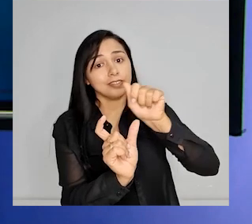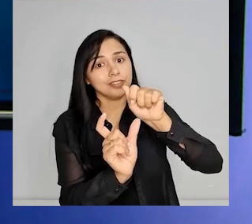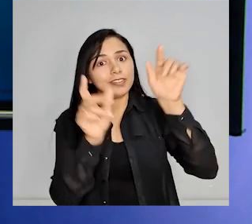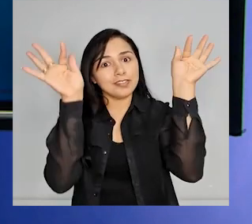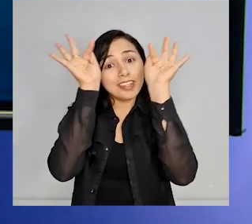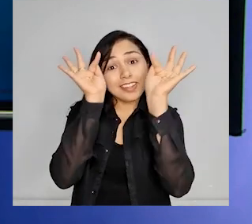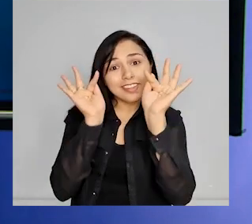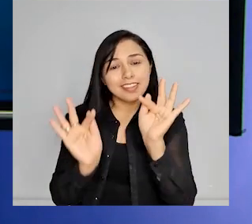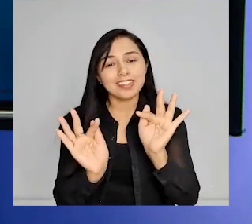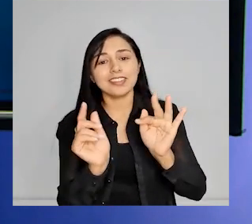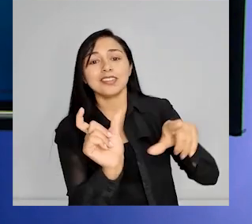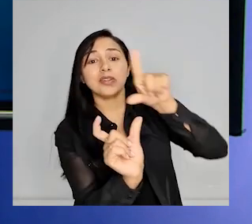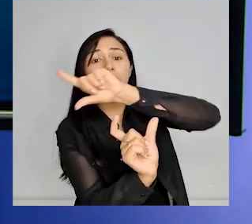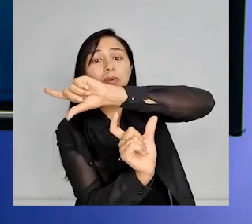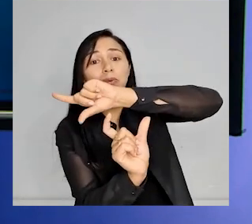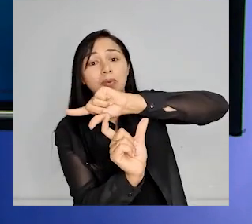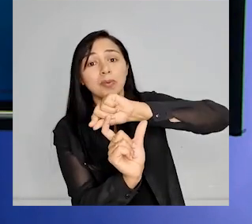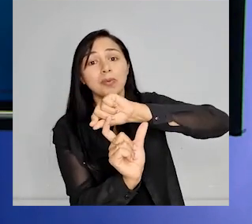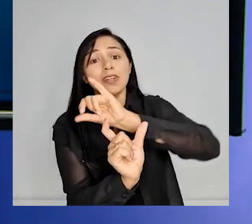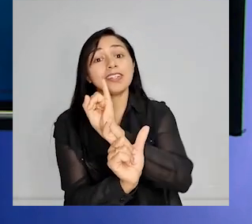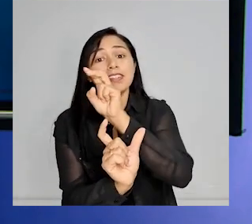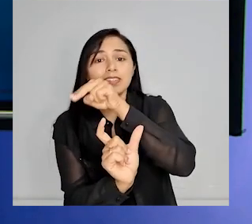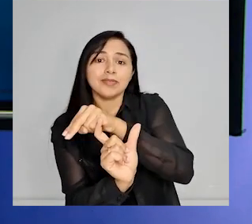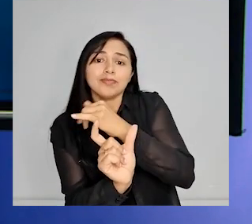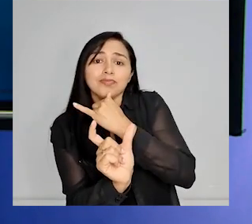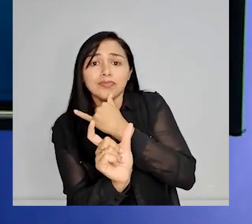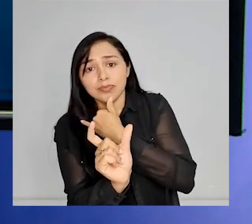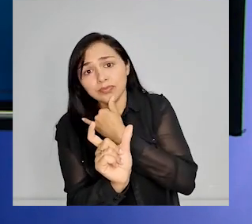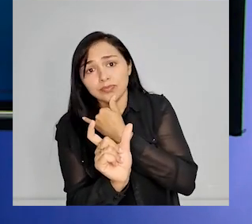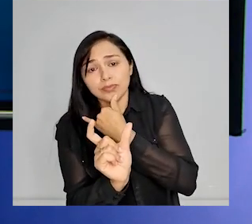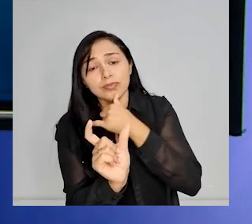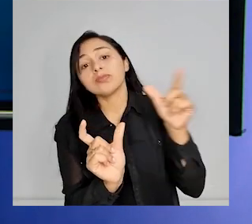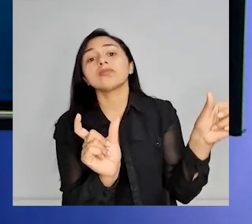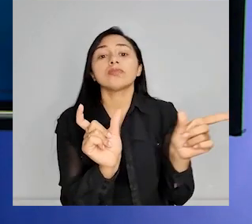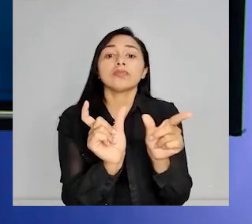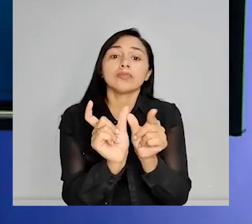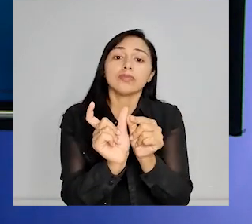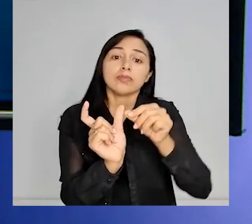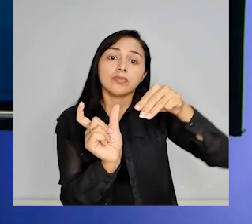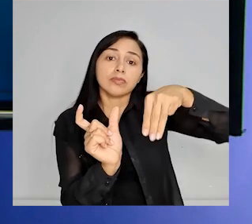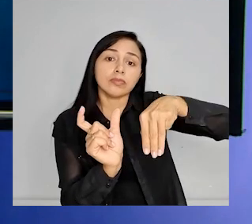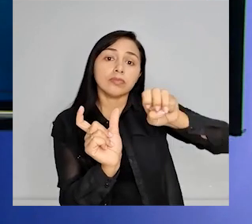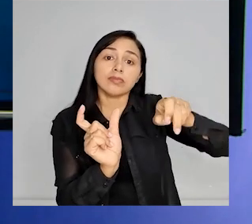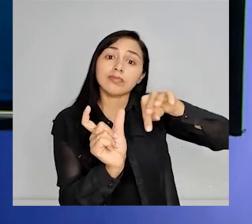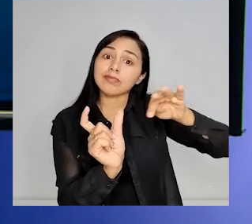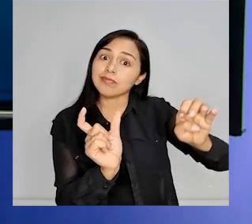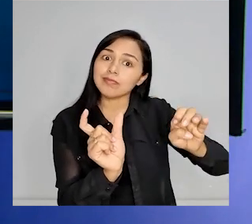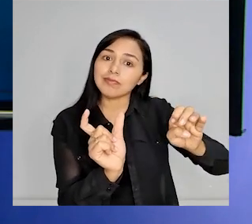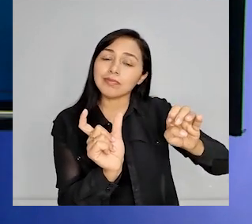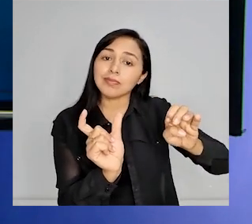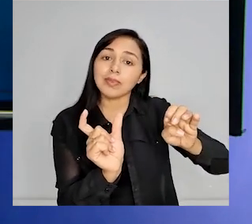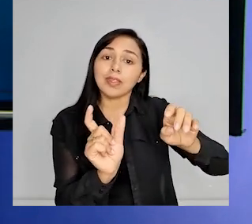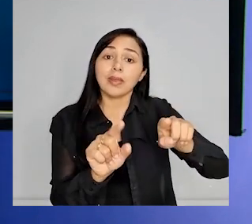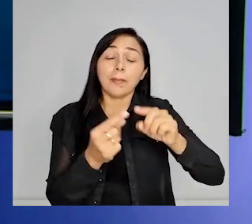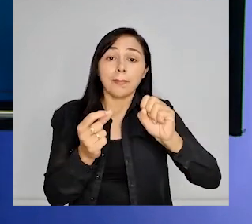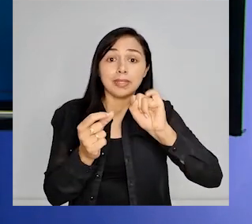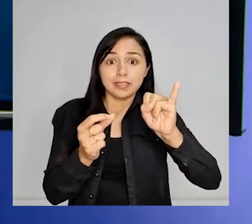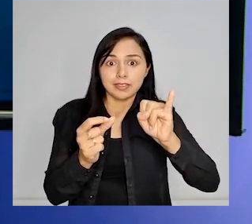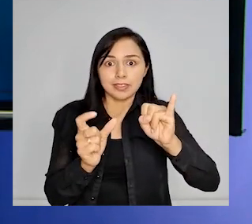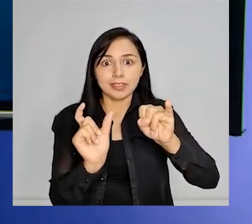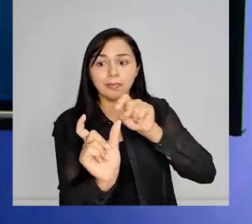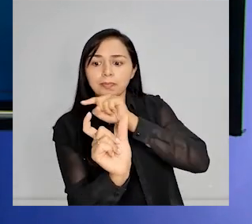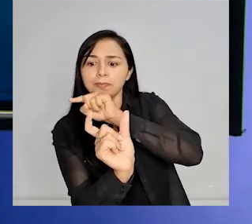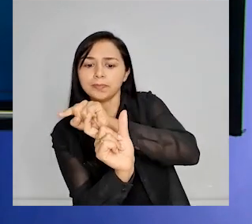que é o prefixo in, e foi adicionado um sufixo, que é o sufixo mente. Só que os afixos, eles